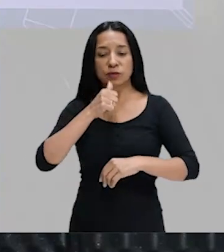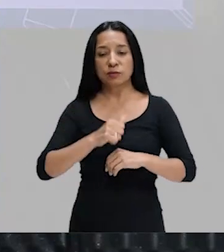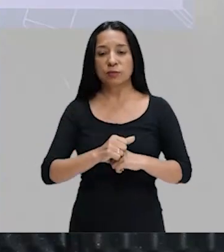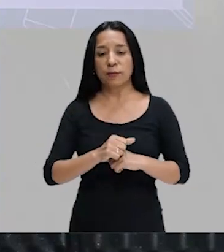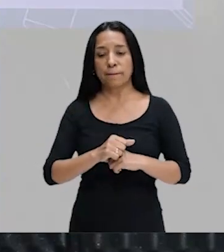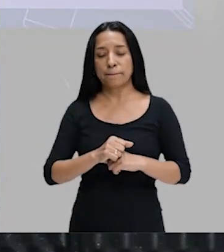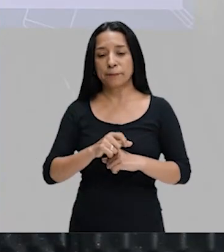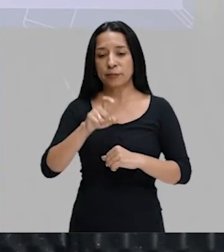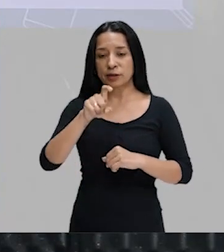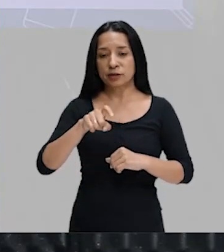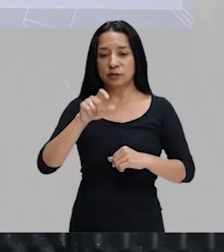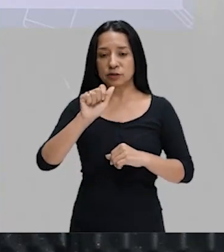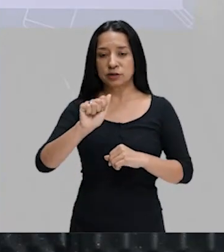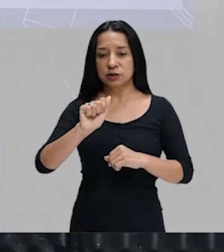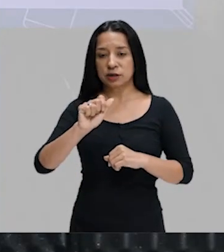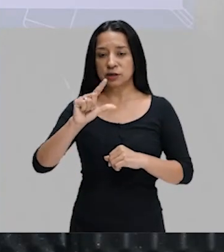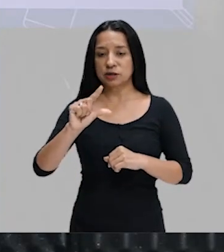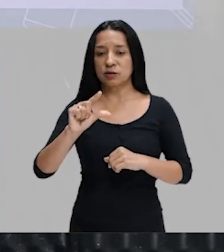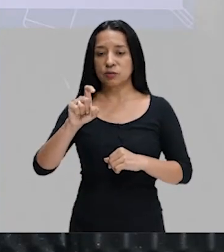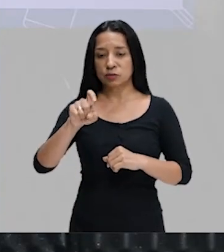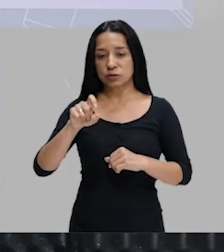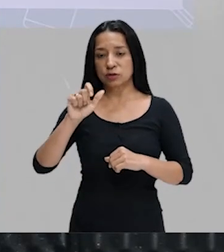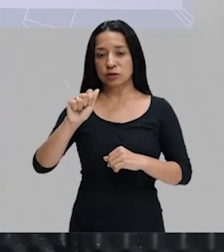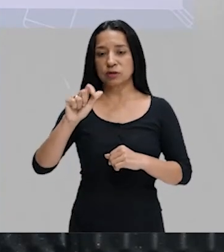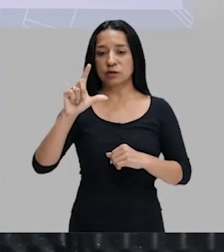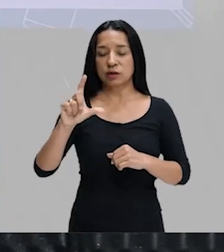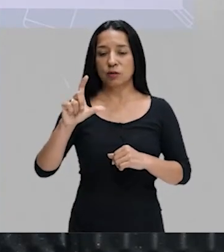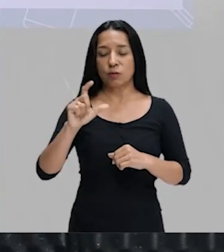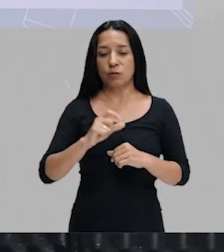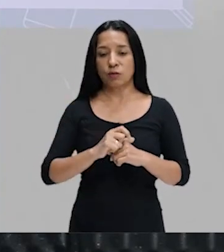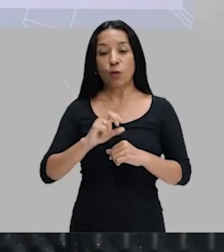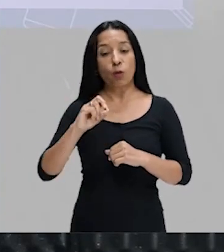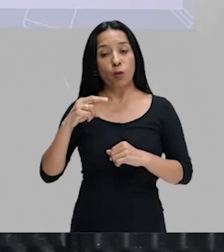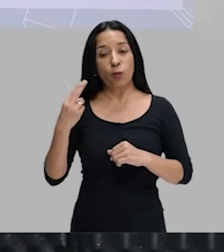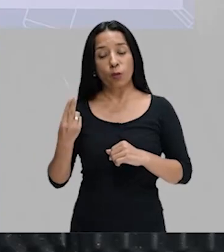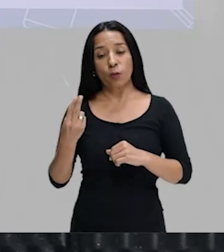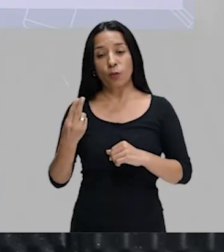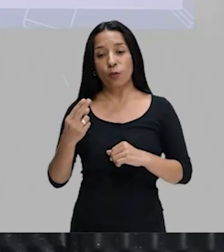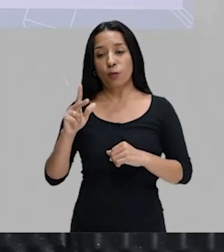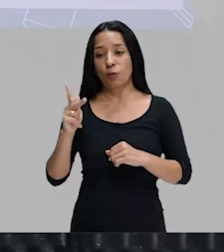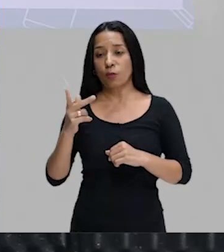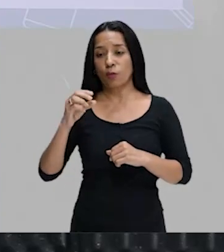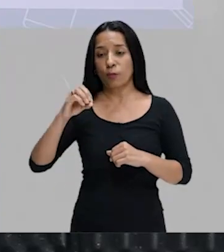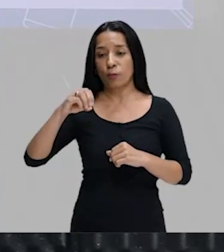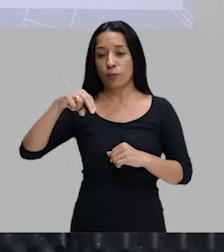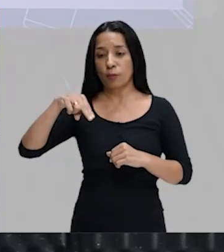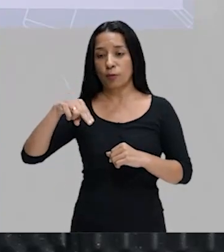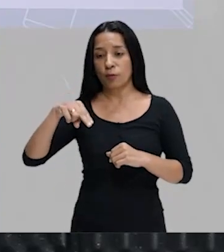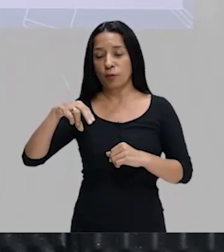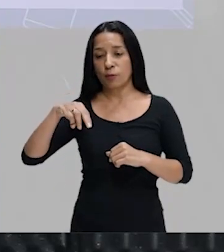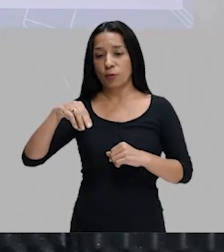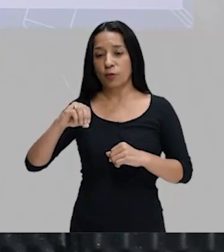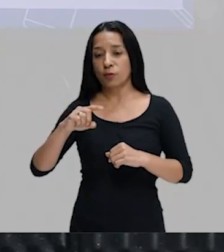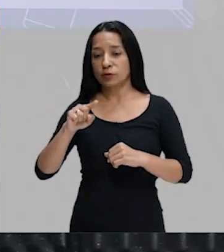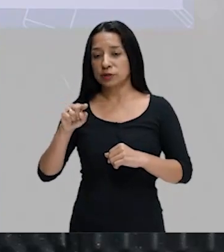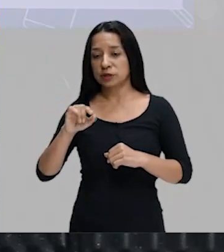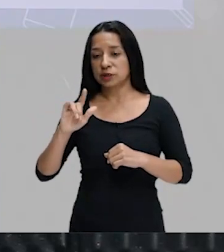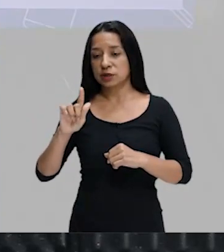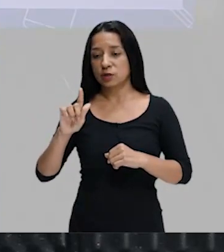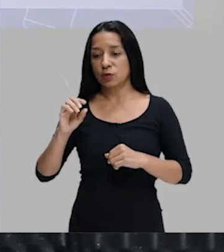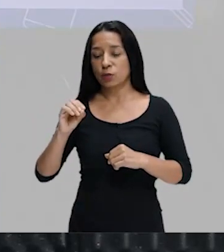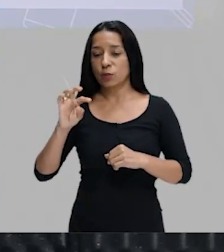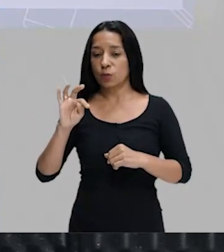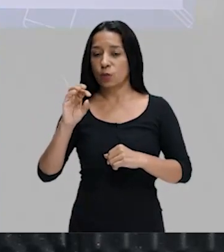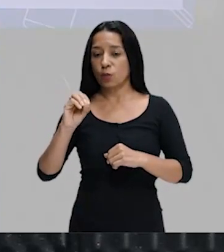ser X-azão, X-azão, ou seja, ele vai ser homozigoto dominante. Ele